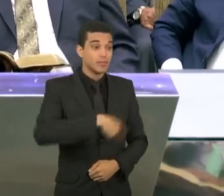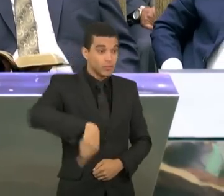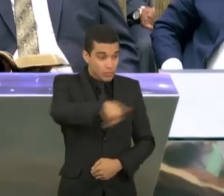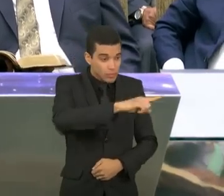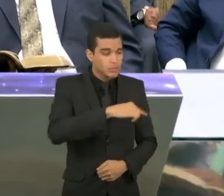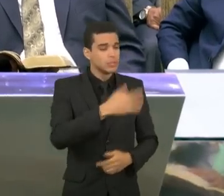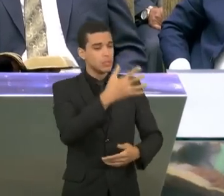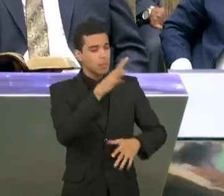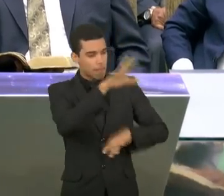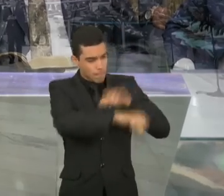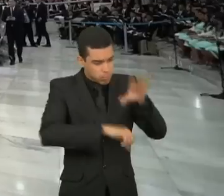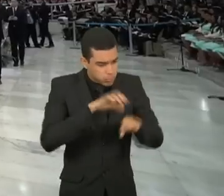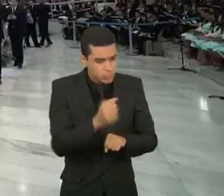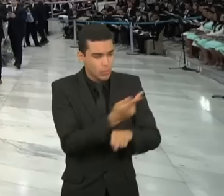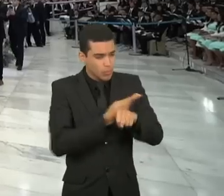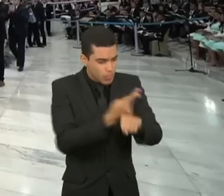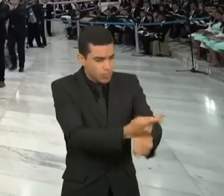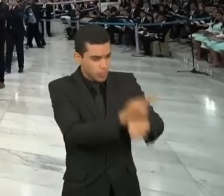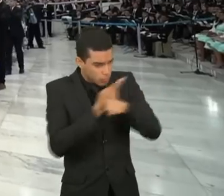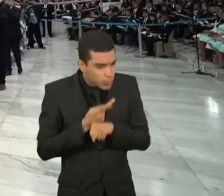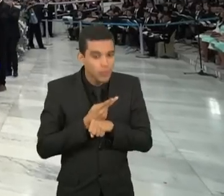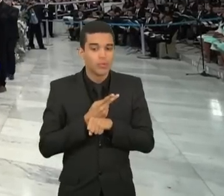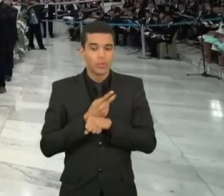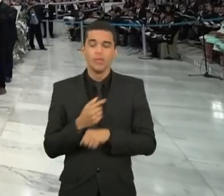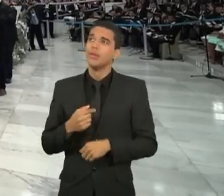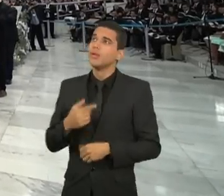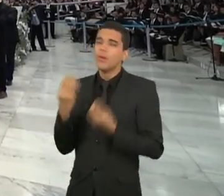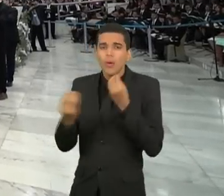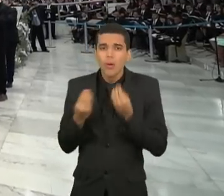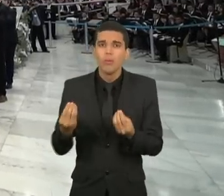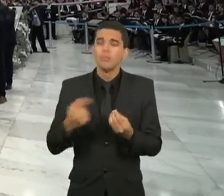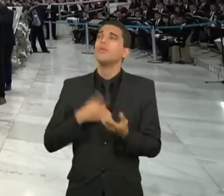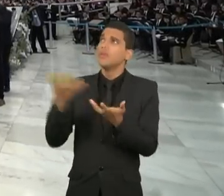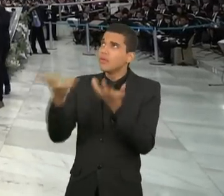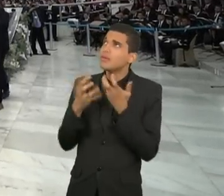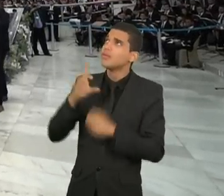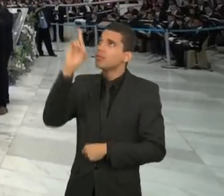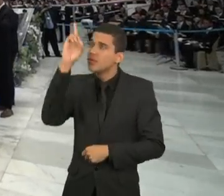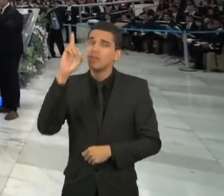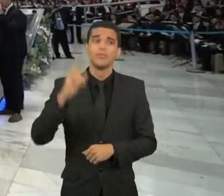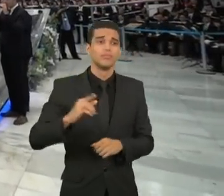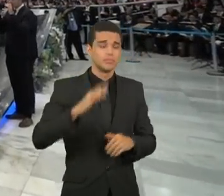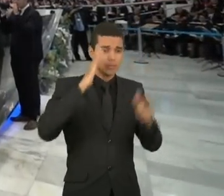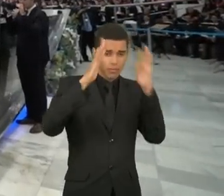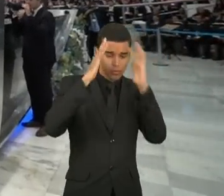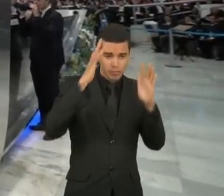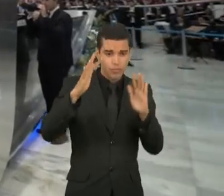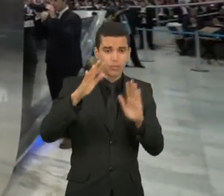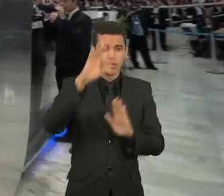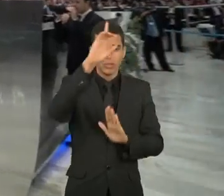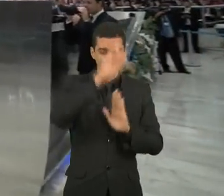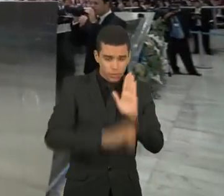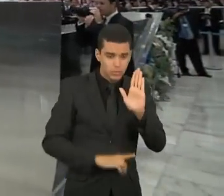quero, Senhor, na filosofia do direito, achar argumento para fazer valer a tua palavra. Tem. Se me achar,